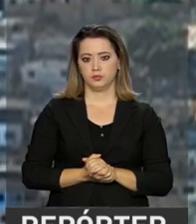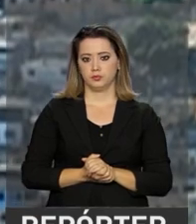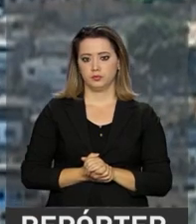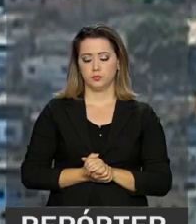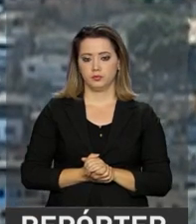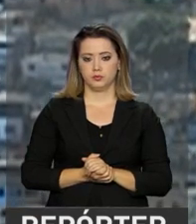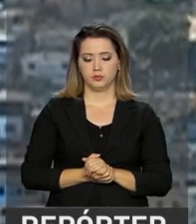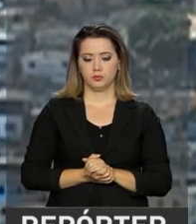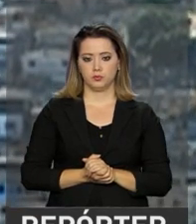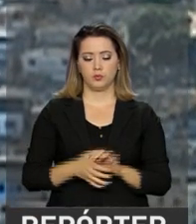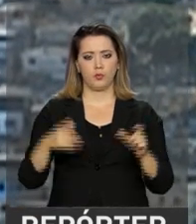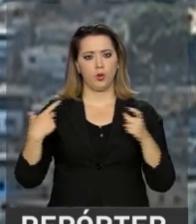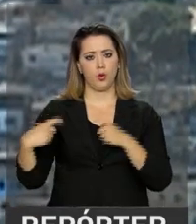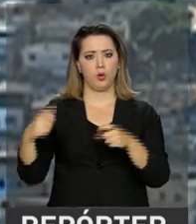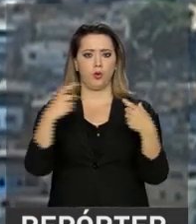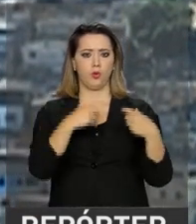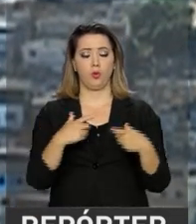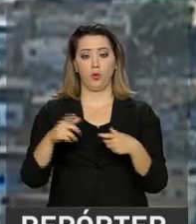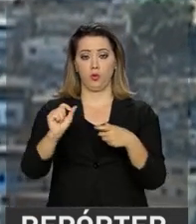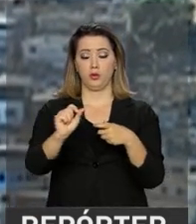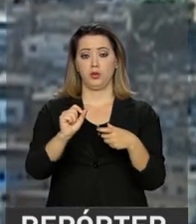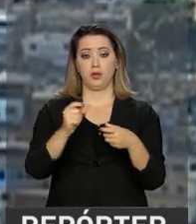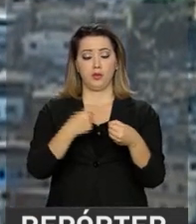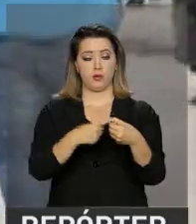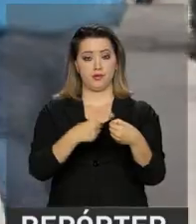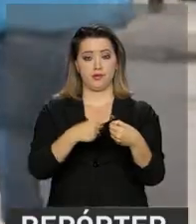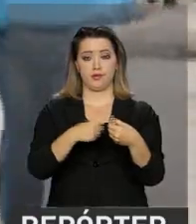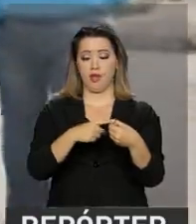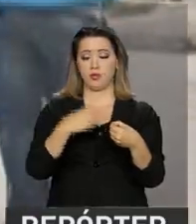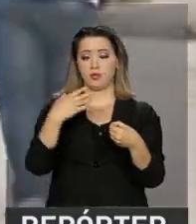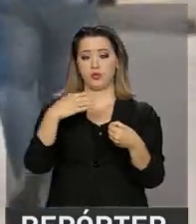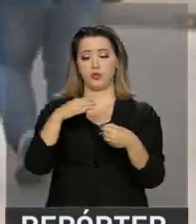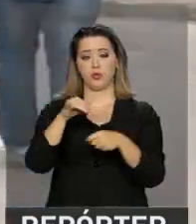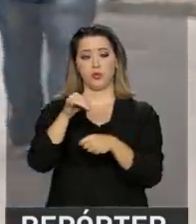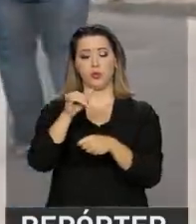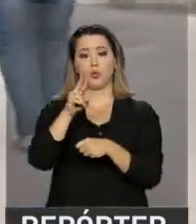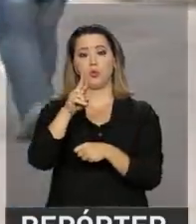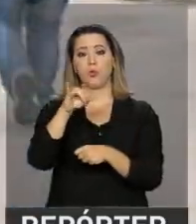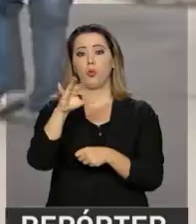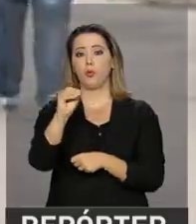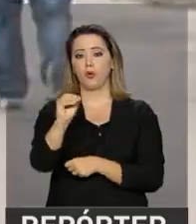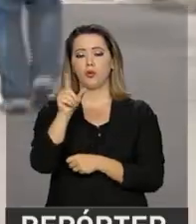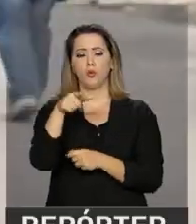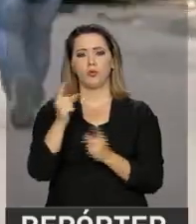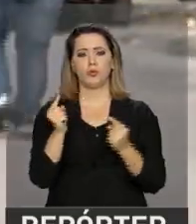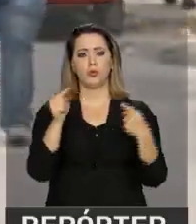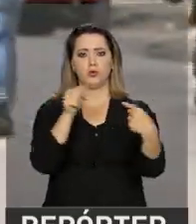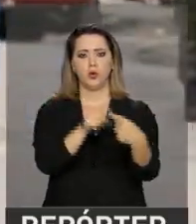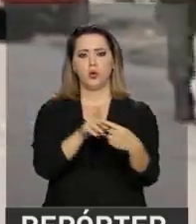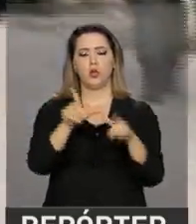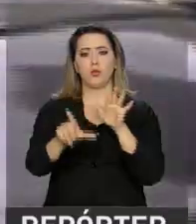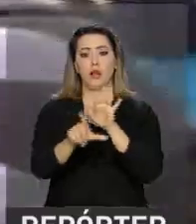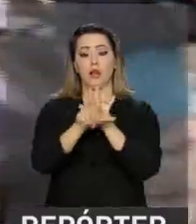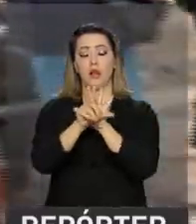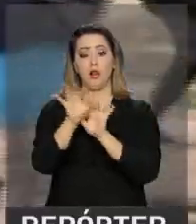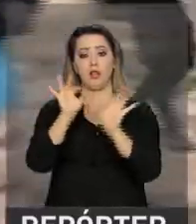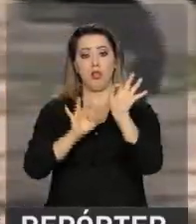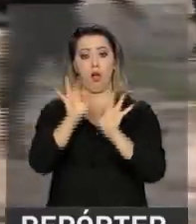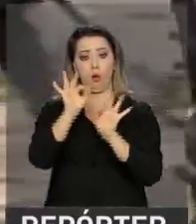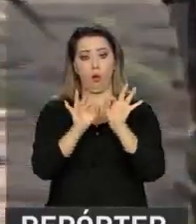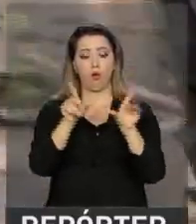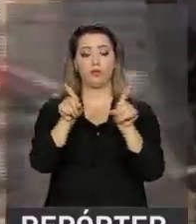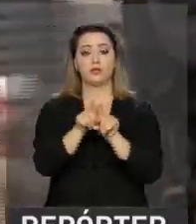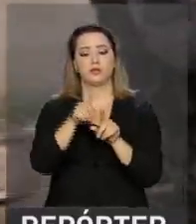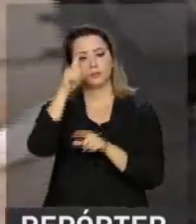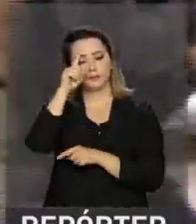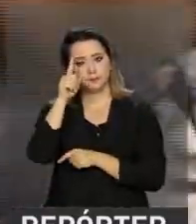segurança a região metropolitana do Rio de Janeiro é o foco da operação de garantia da lei da ordem autorizada por decreto publicado